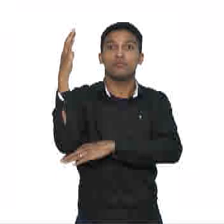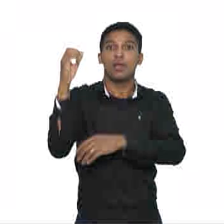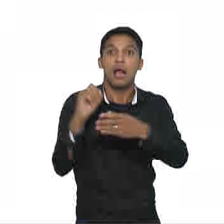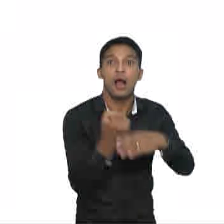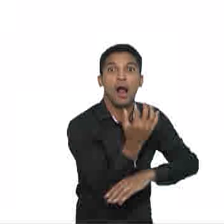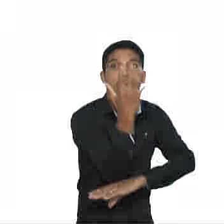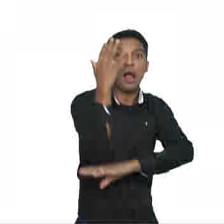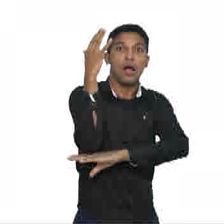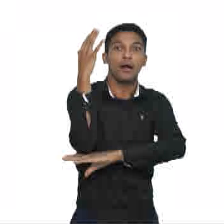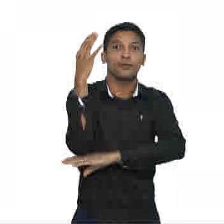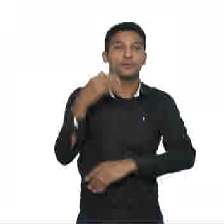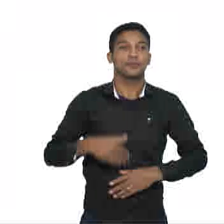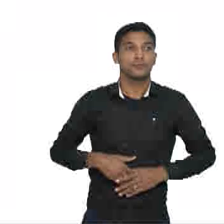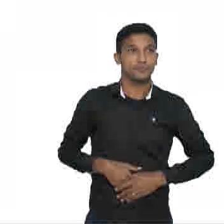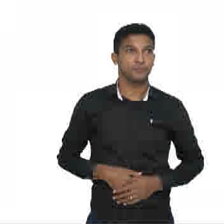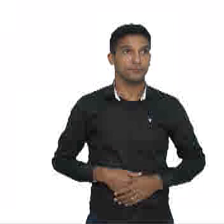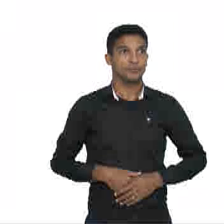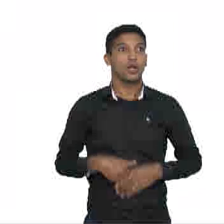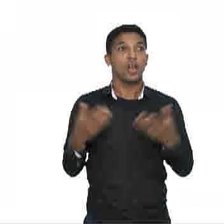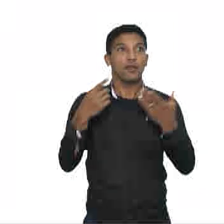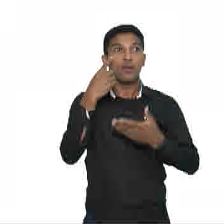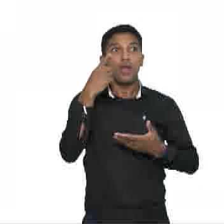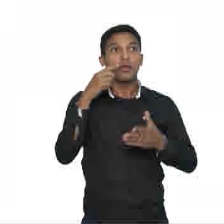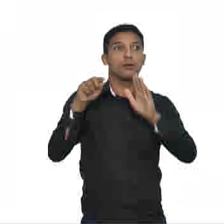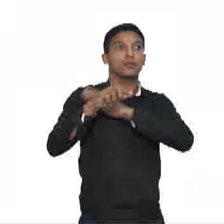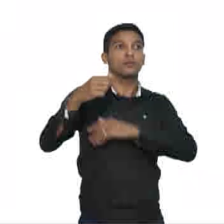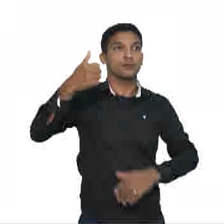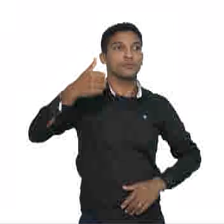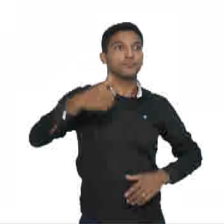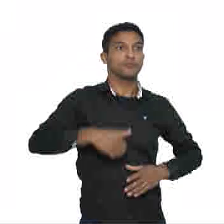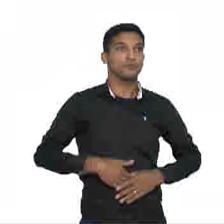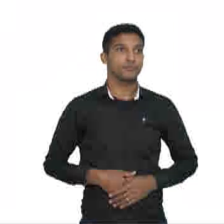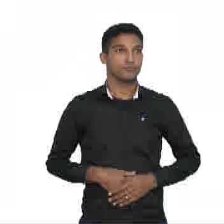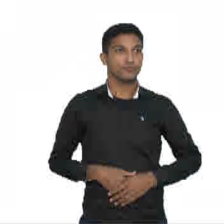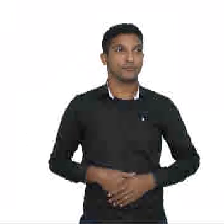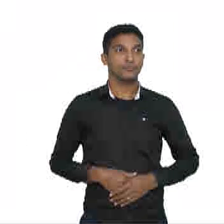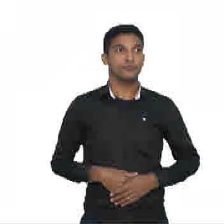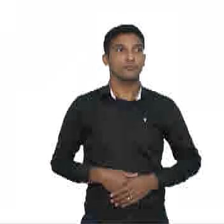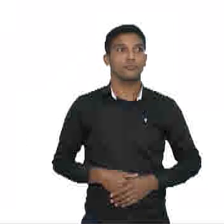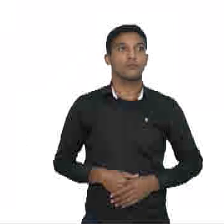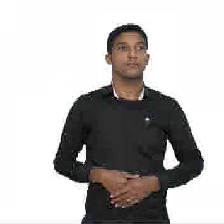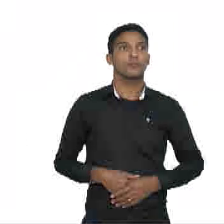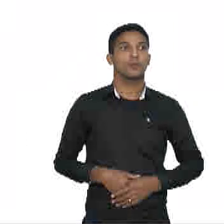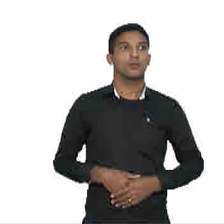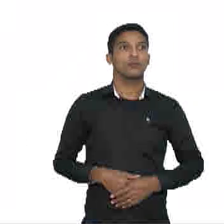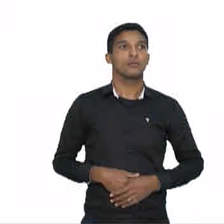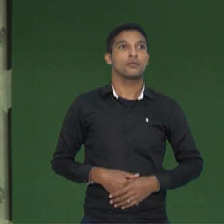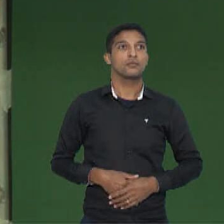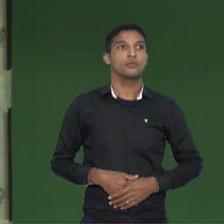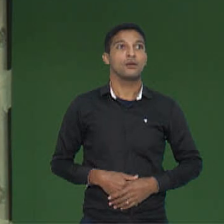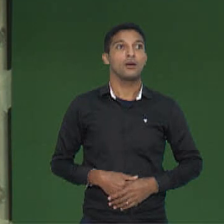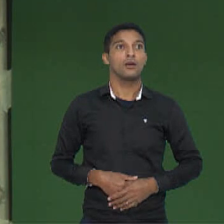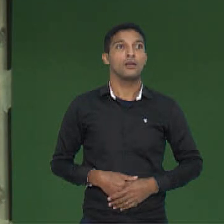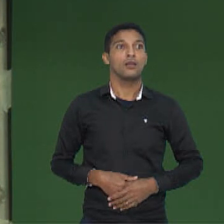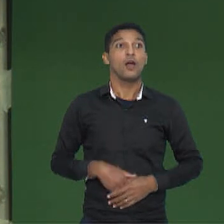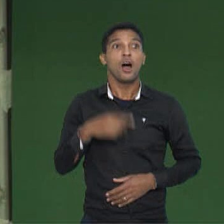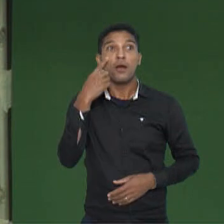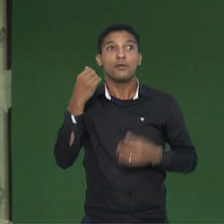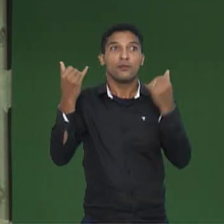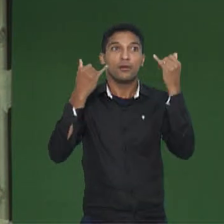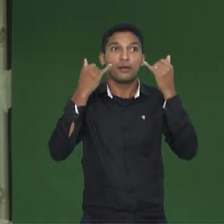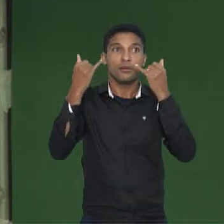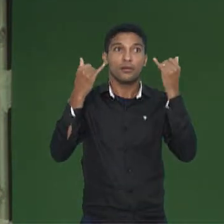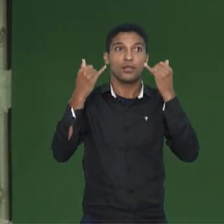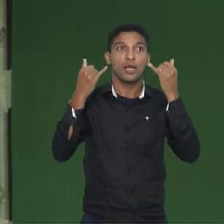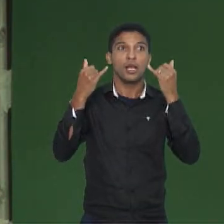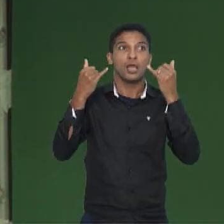da dieta humana foi a transição para a agricultura como um modo primordial de subsistência. Olha essa informação.